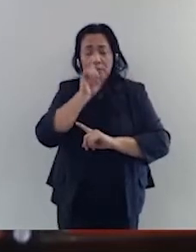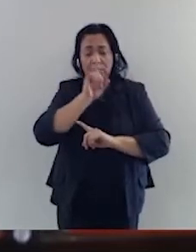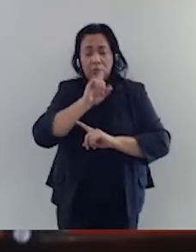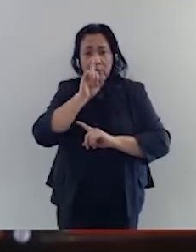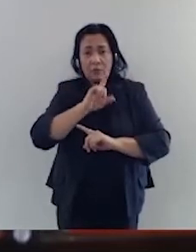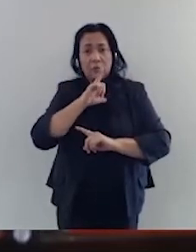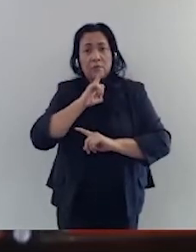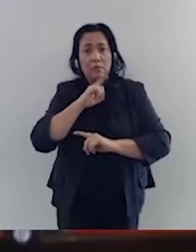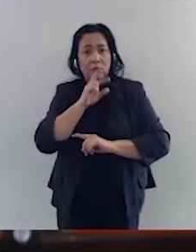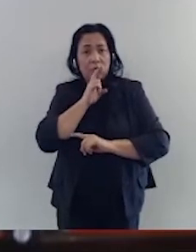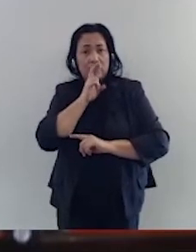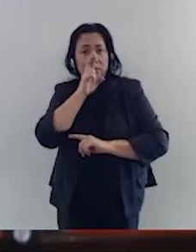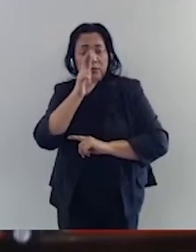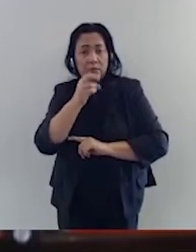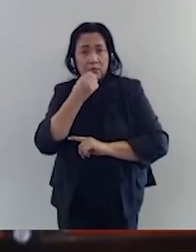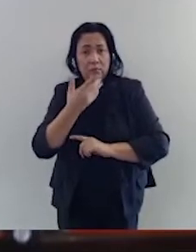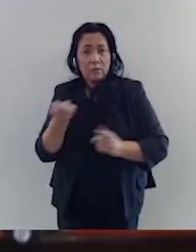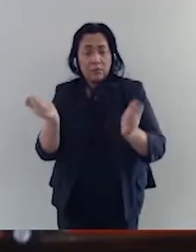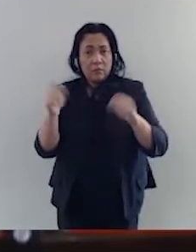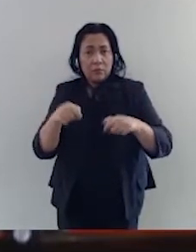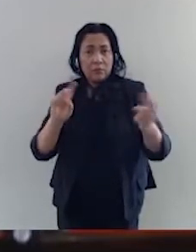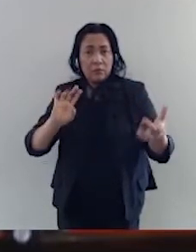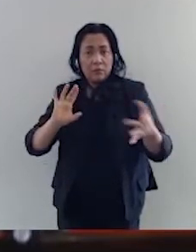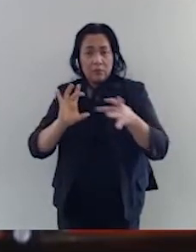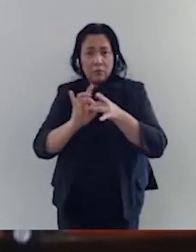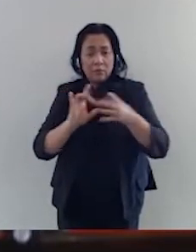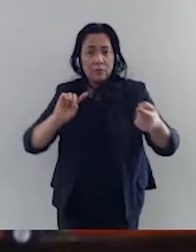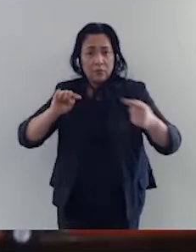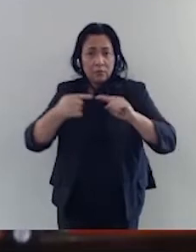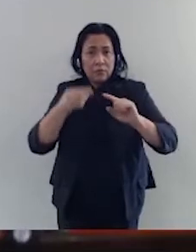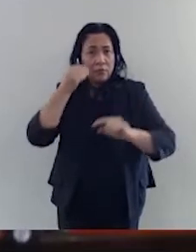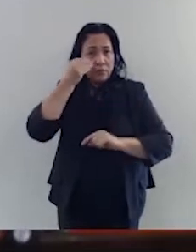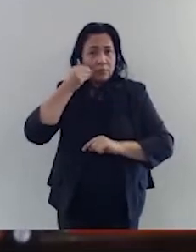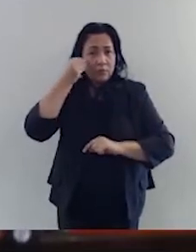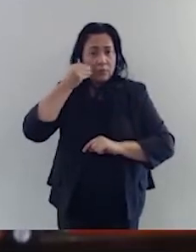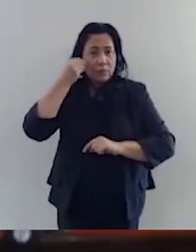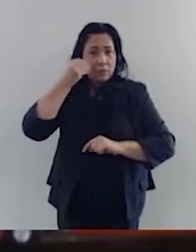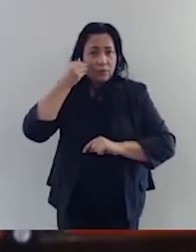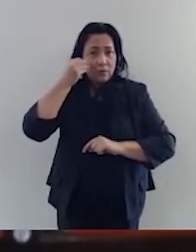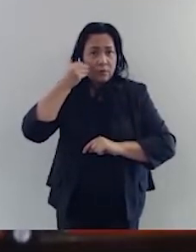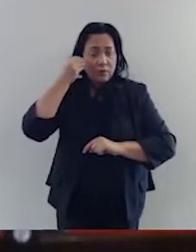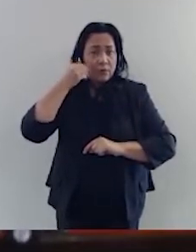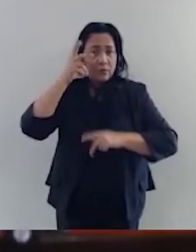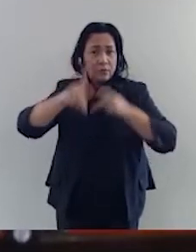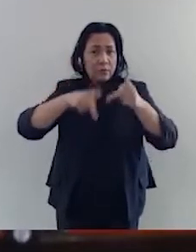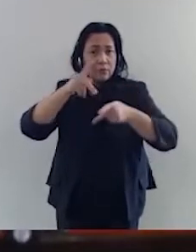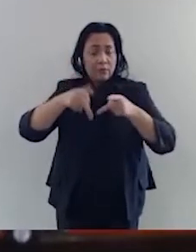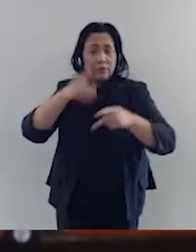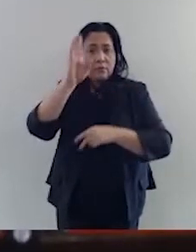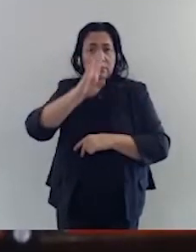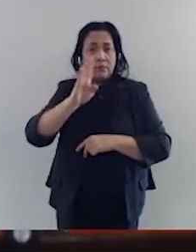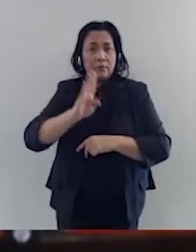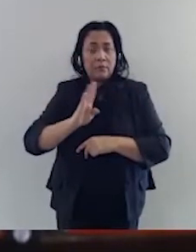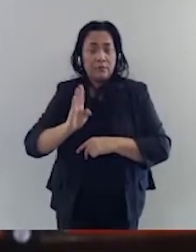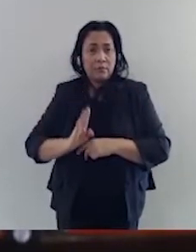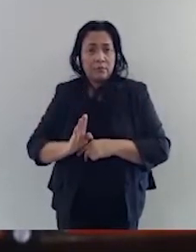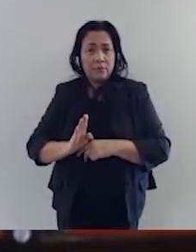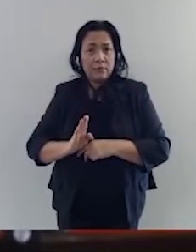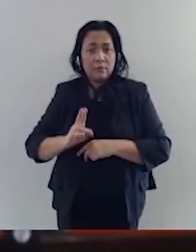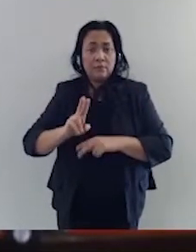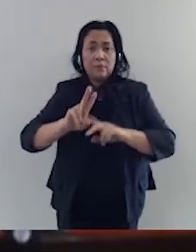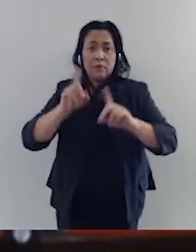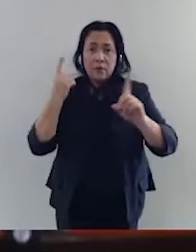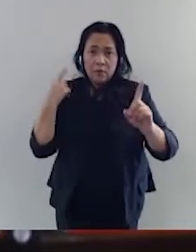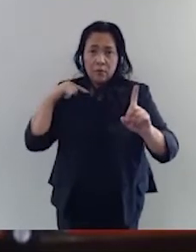efeitos efetivos sobre a realidade e sobre a experiência do povo brasileiro. Foi com esse espírito que